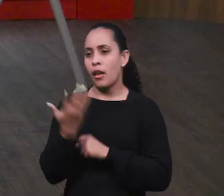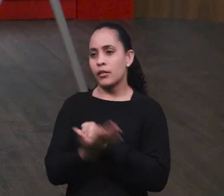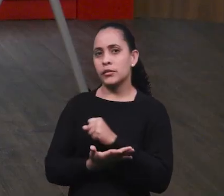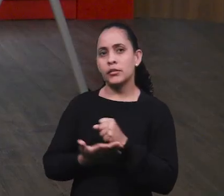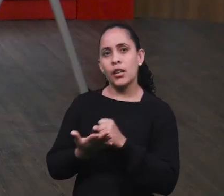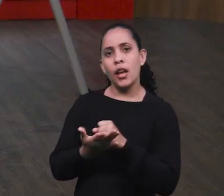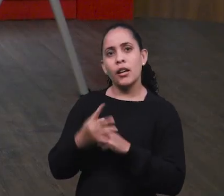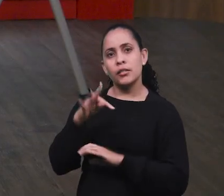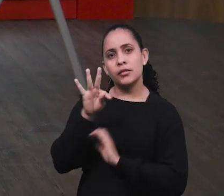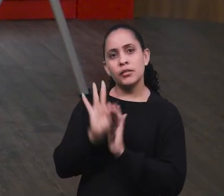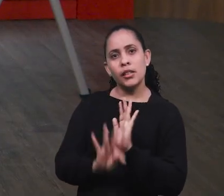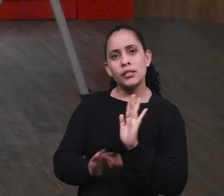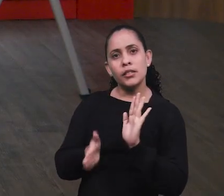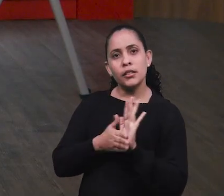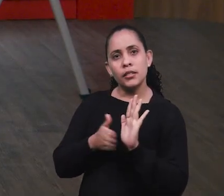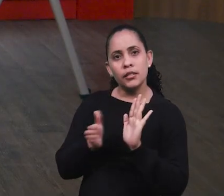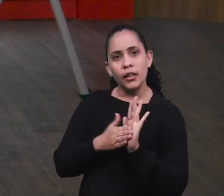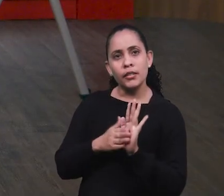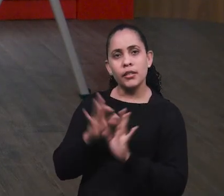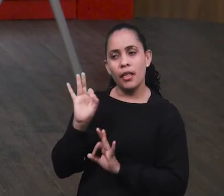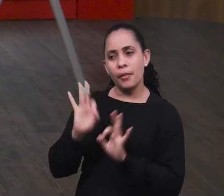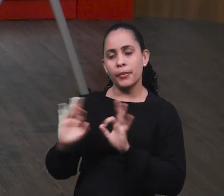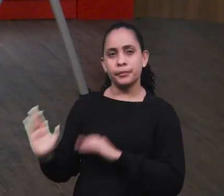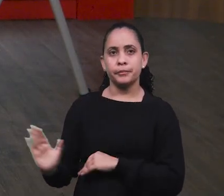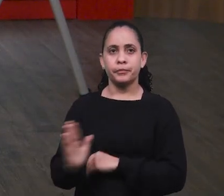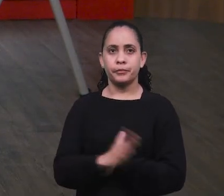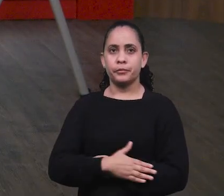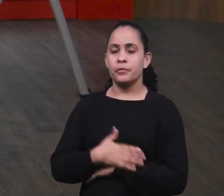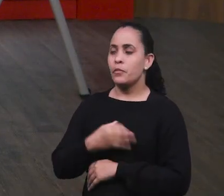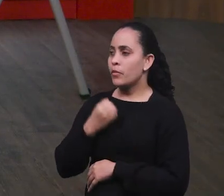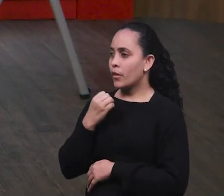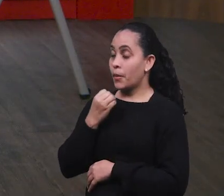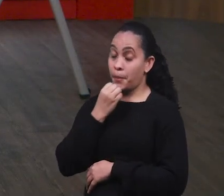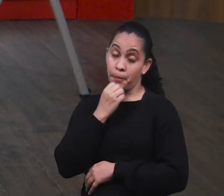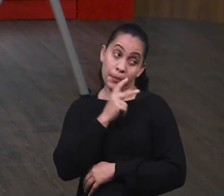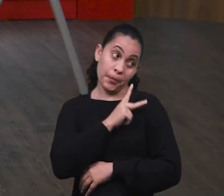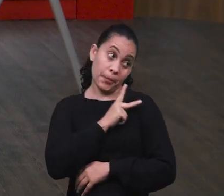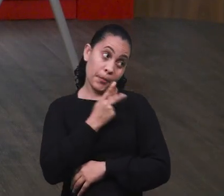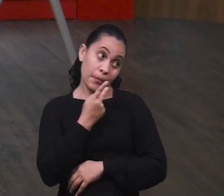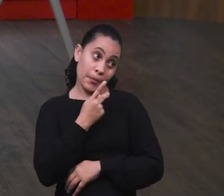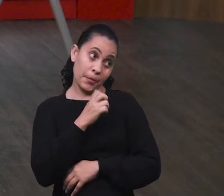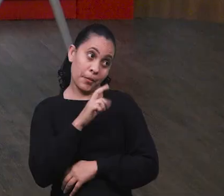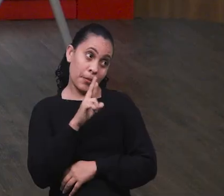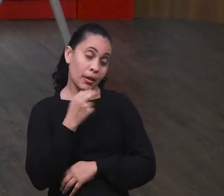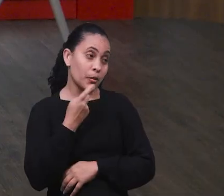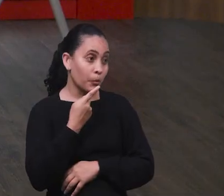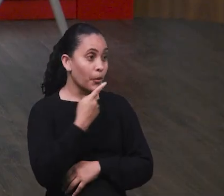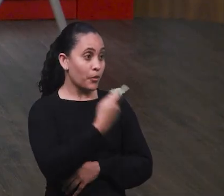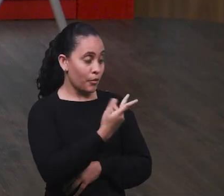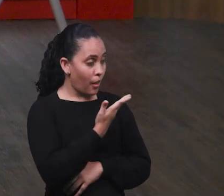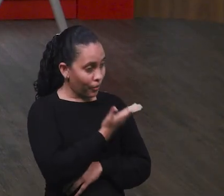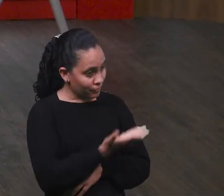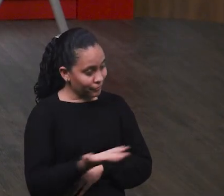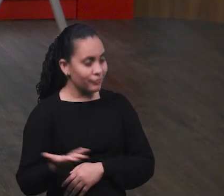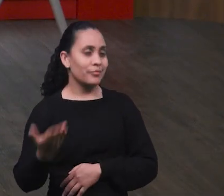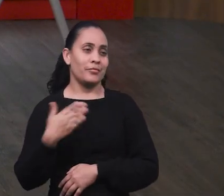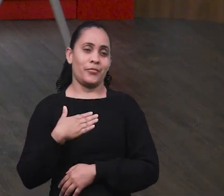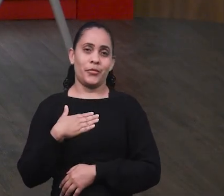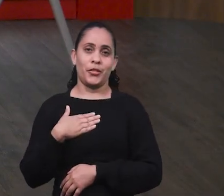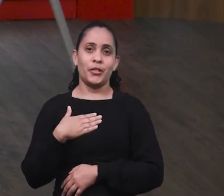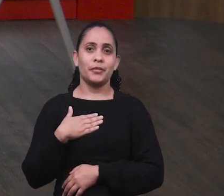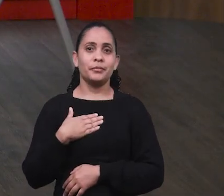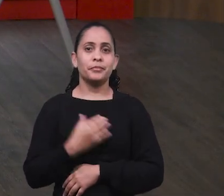texto, nos falando sobre essa preparação aqui. Muito bom. Pedro, fica à vontade, a palavra é sua para nos trazer